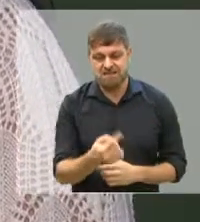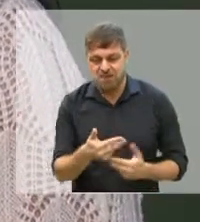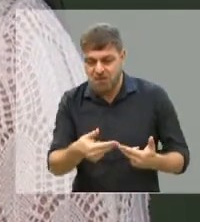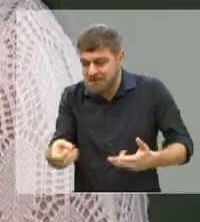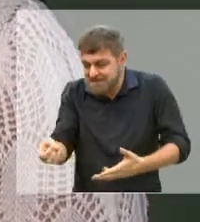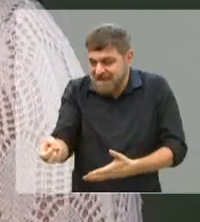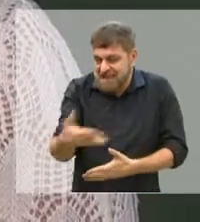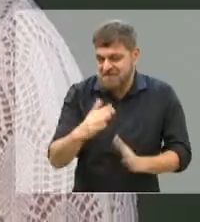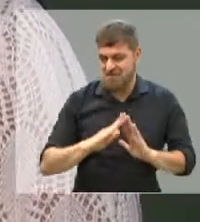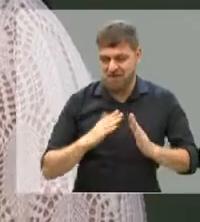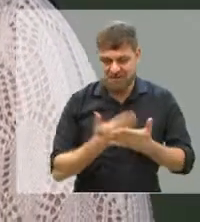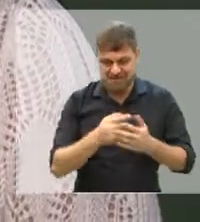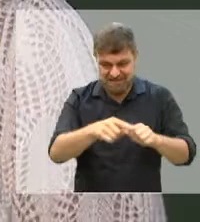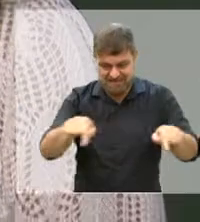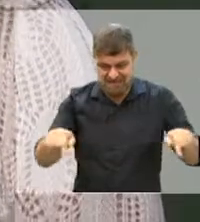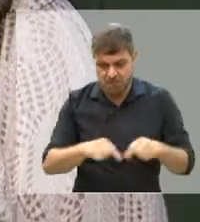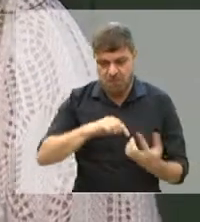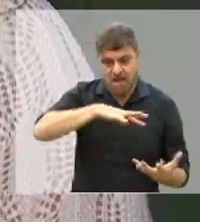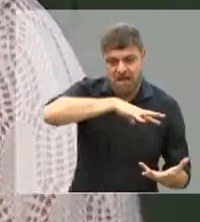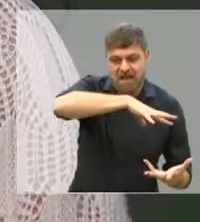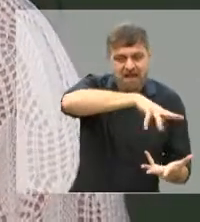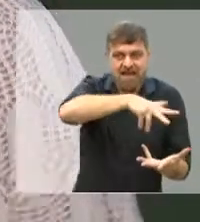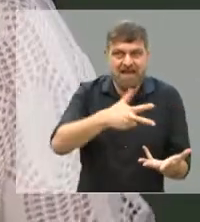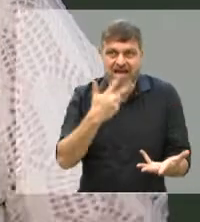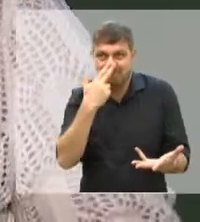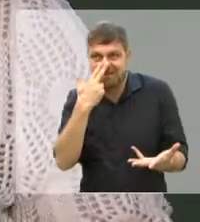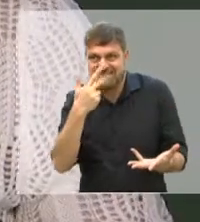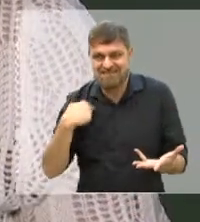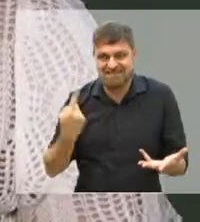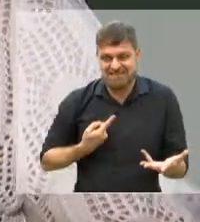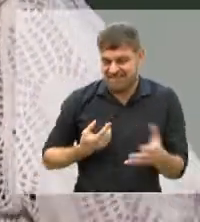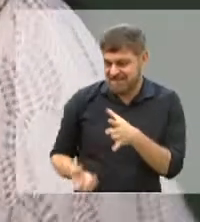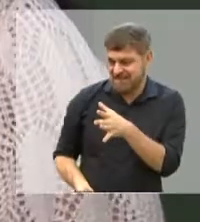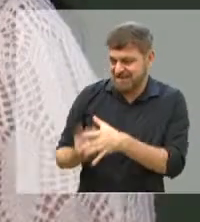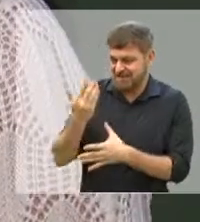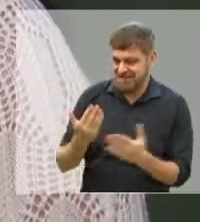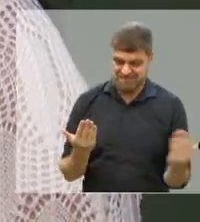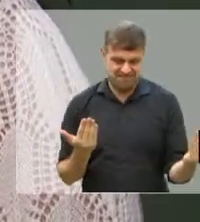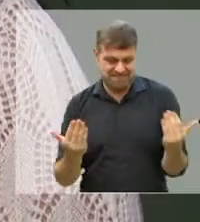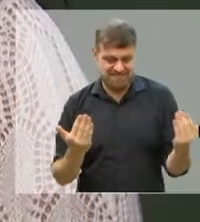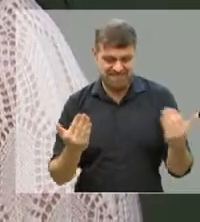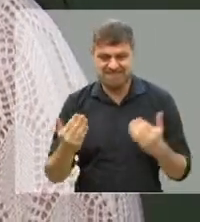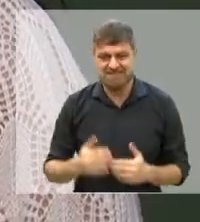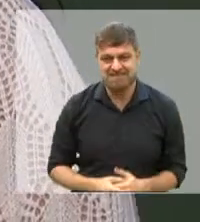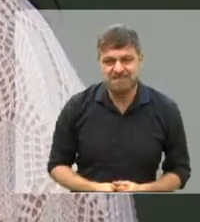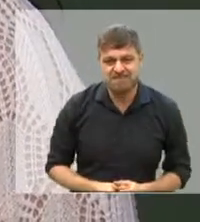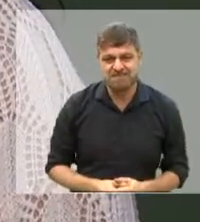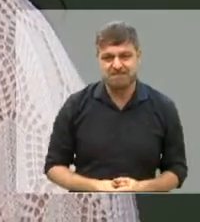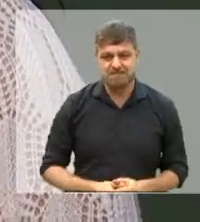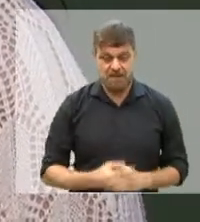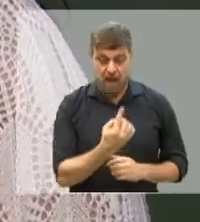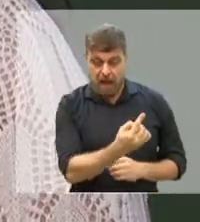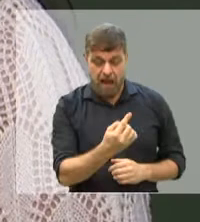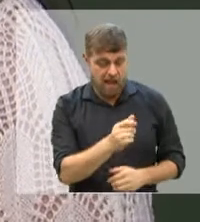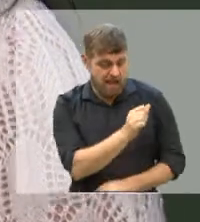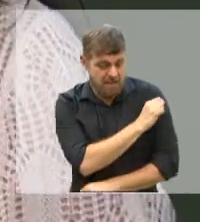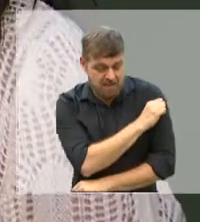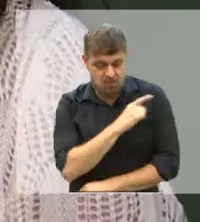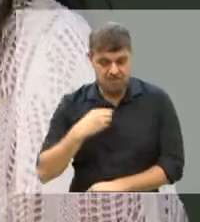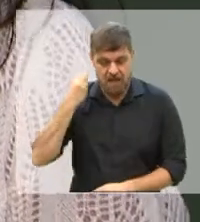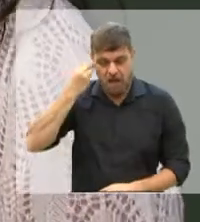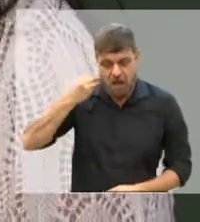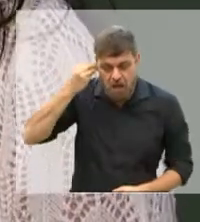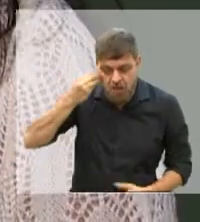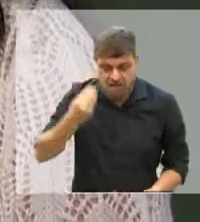novidade na sala de aula. É um mundo paralelo a tudo que acontece. Cada aluno tem uma